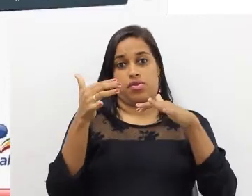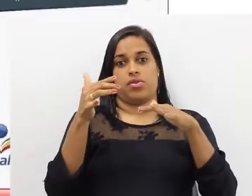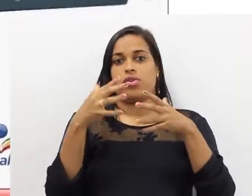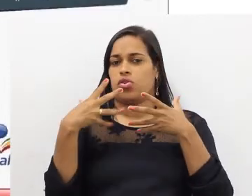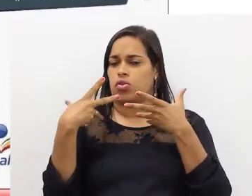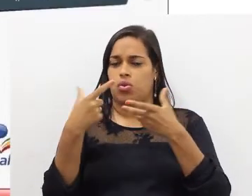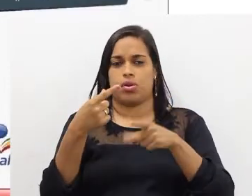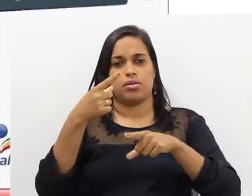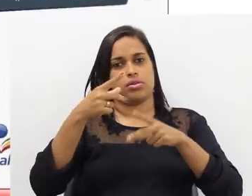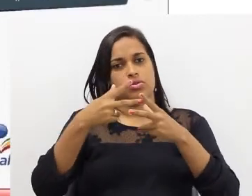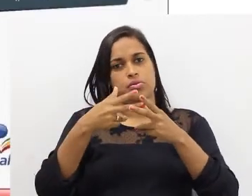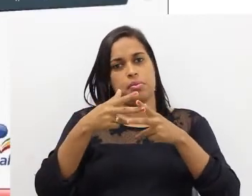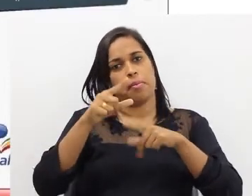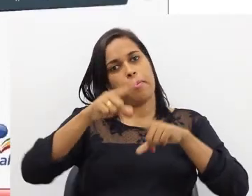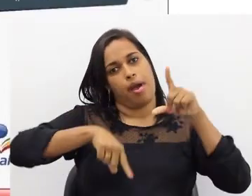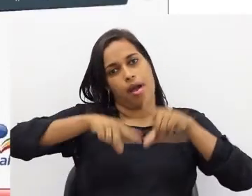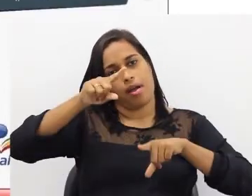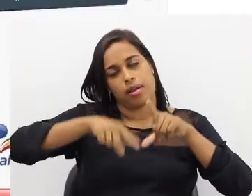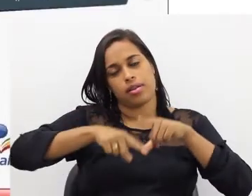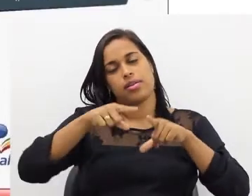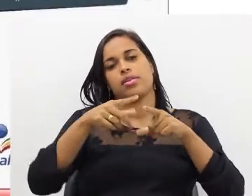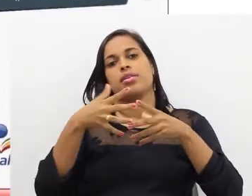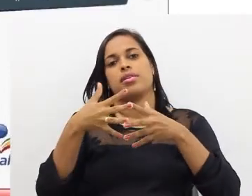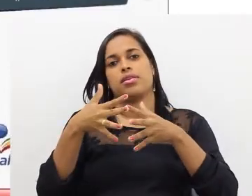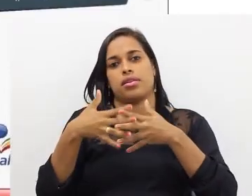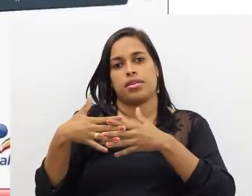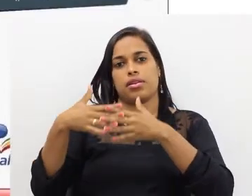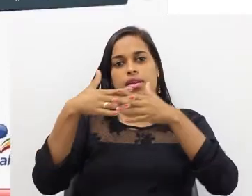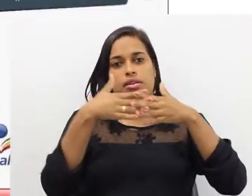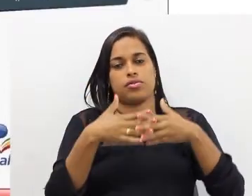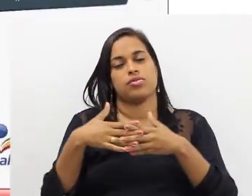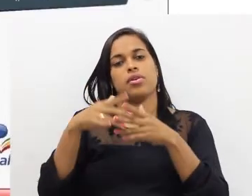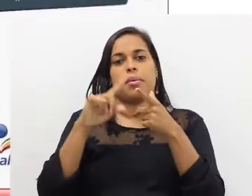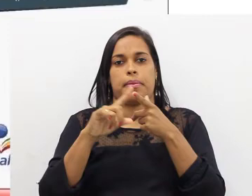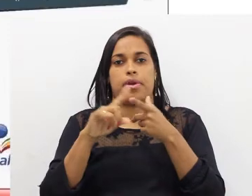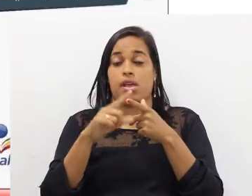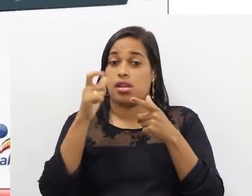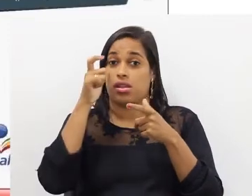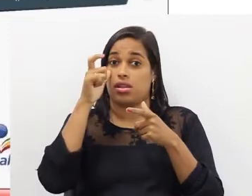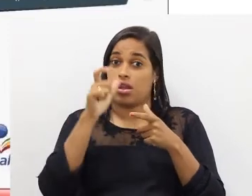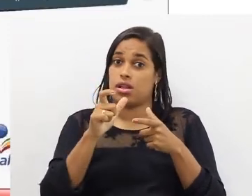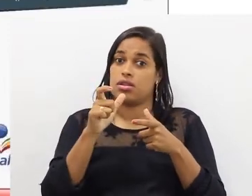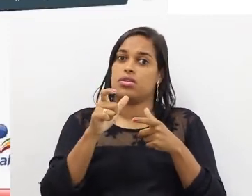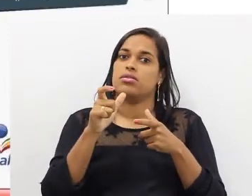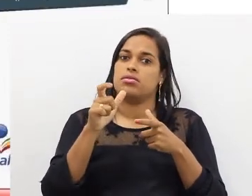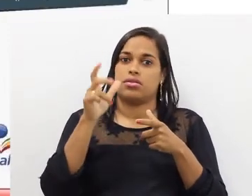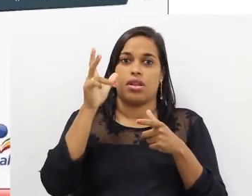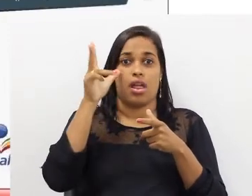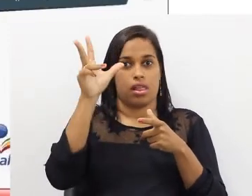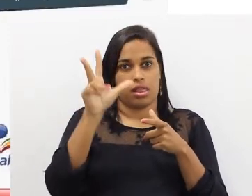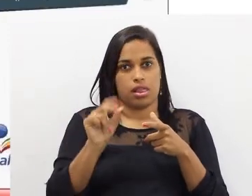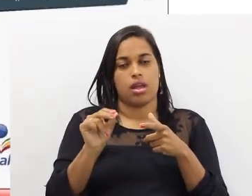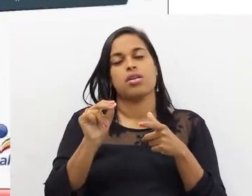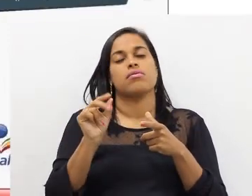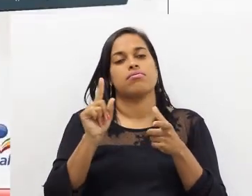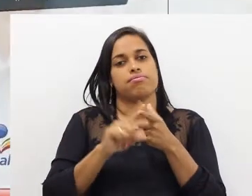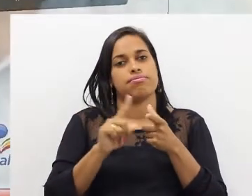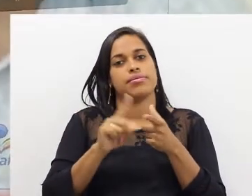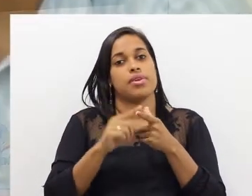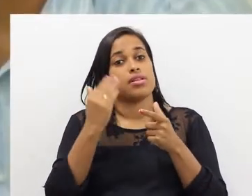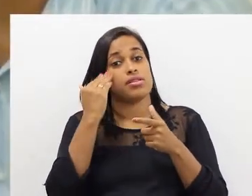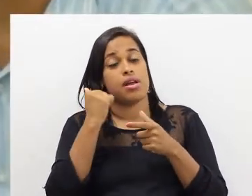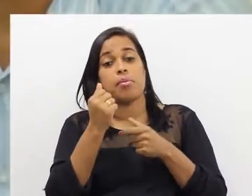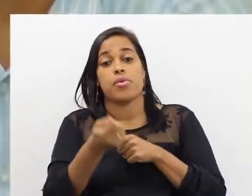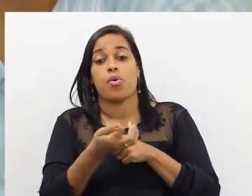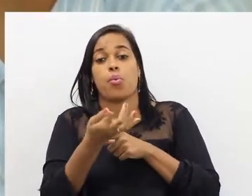as máquinas para distribuir o sinal. O switch ele é inteligente, ele sabe onde está cada máquina. Então, quando a máquina A quer enviar